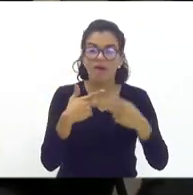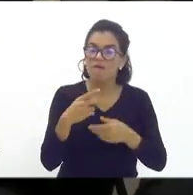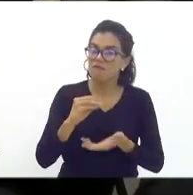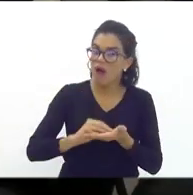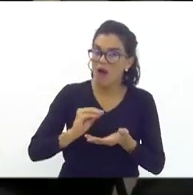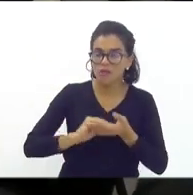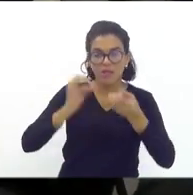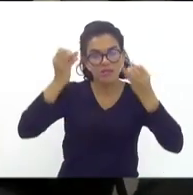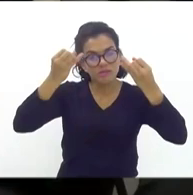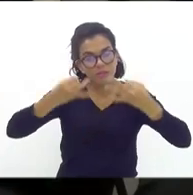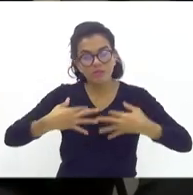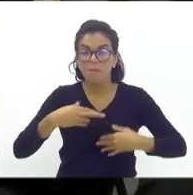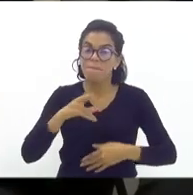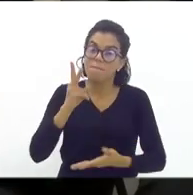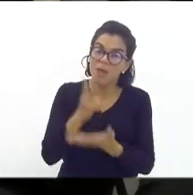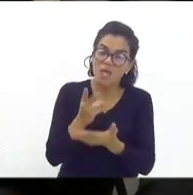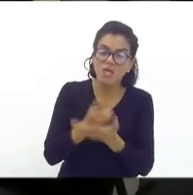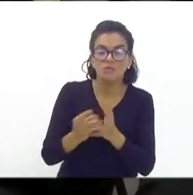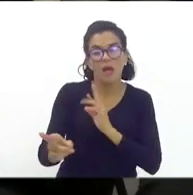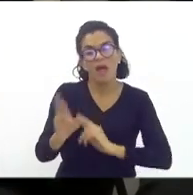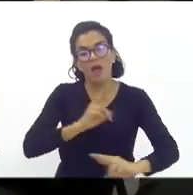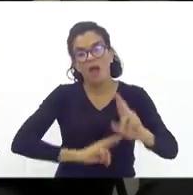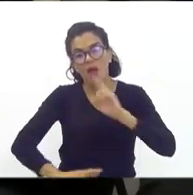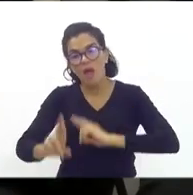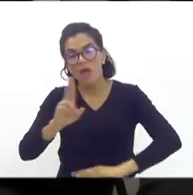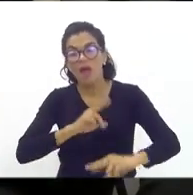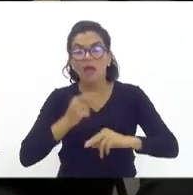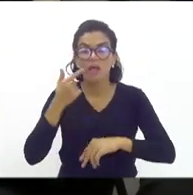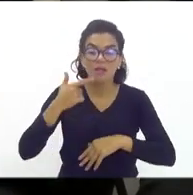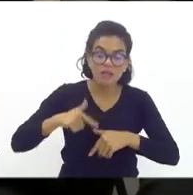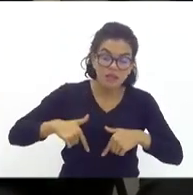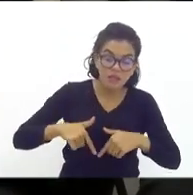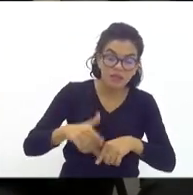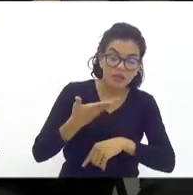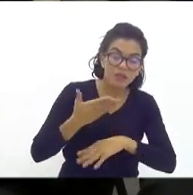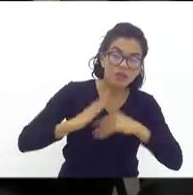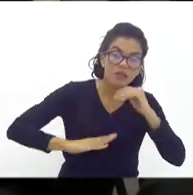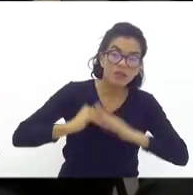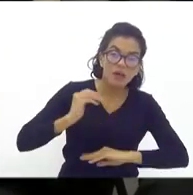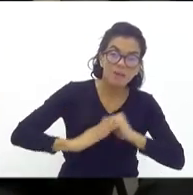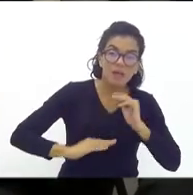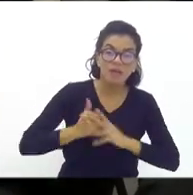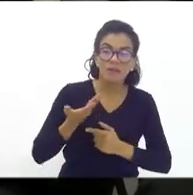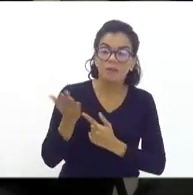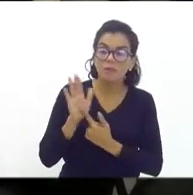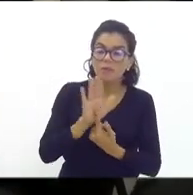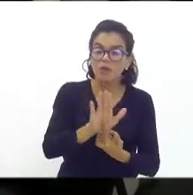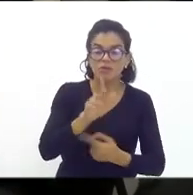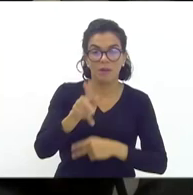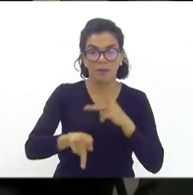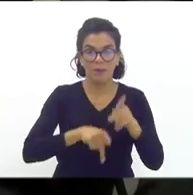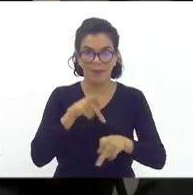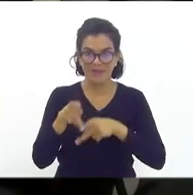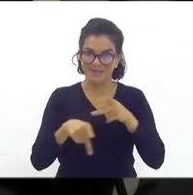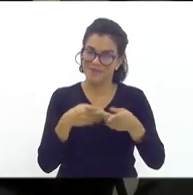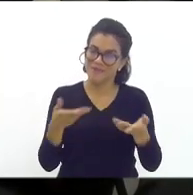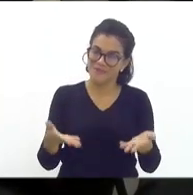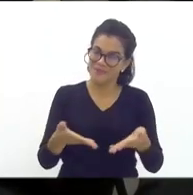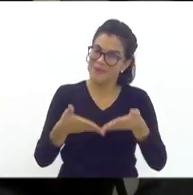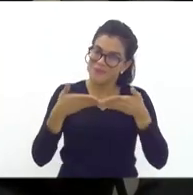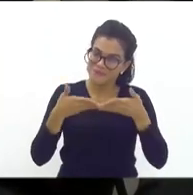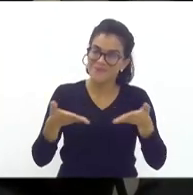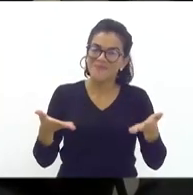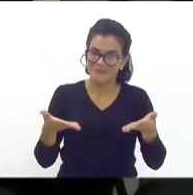as mesmas respostas mas na prática que que a gente vai fazer para mostrar a população queria que sou por gentileza